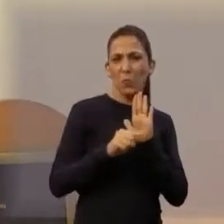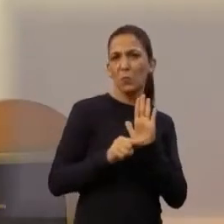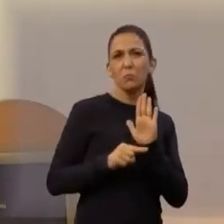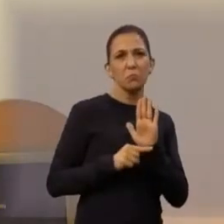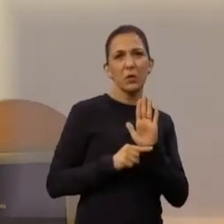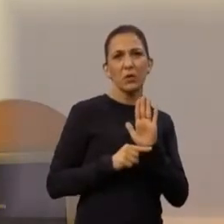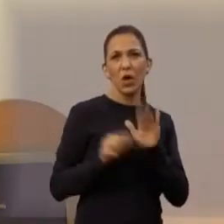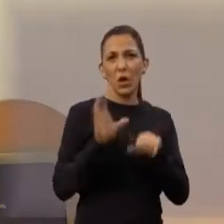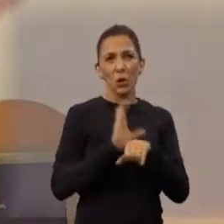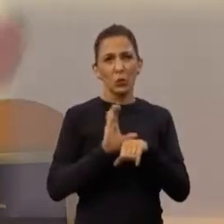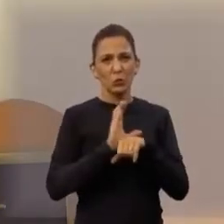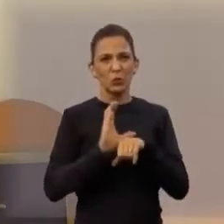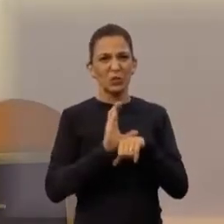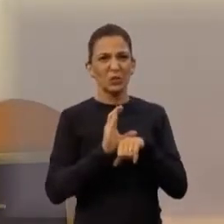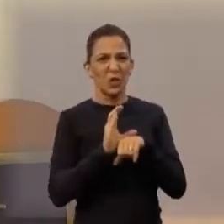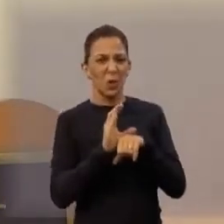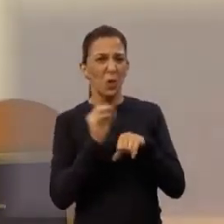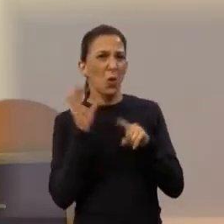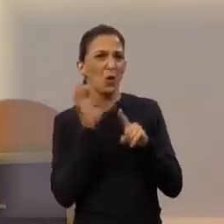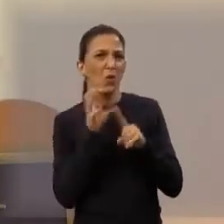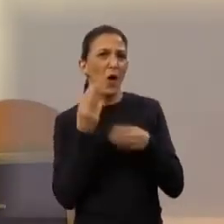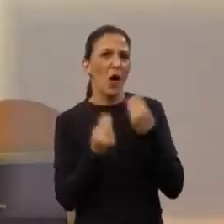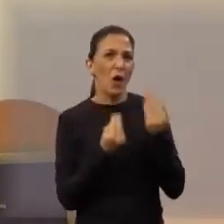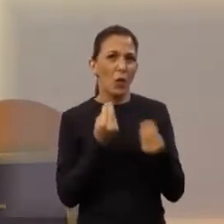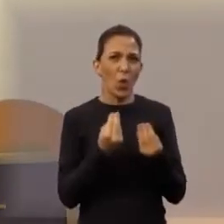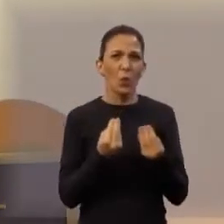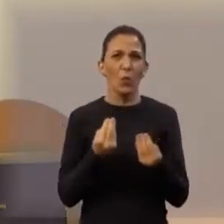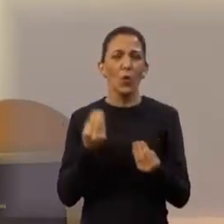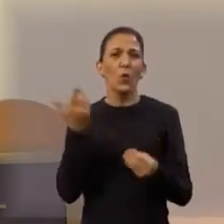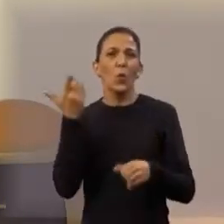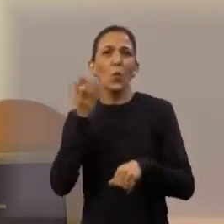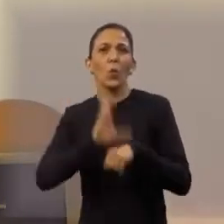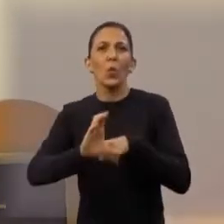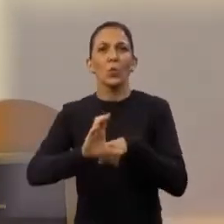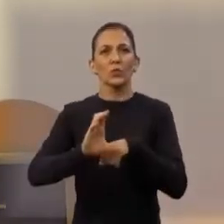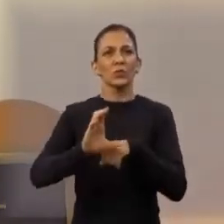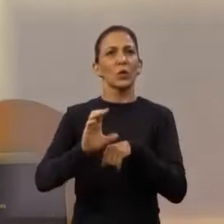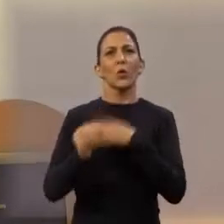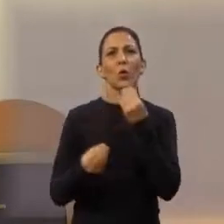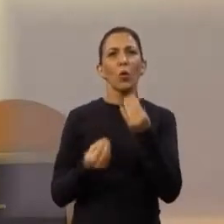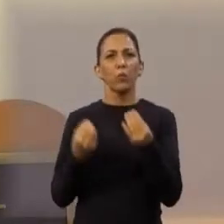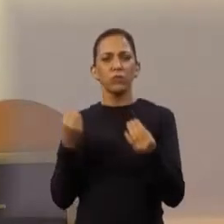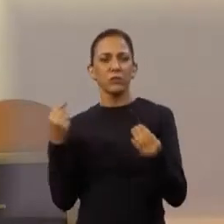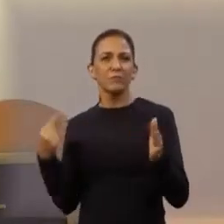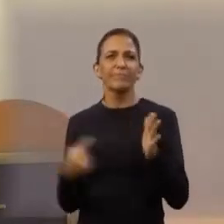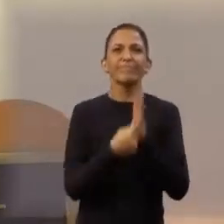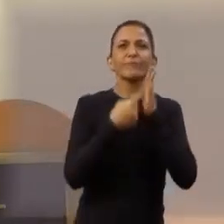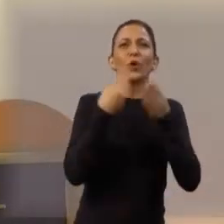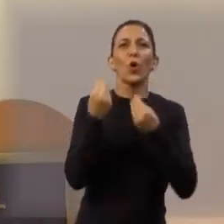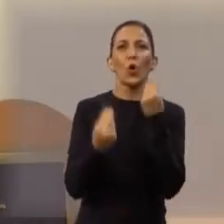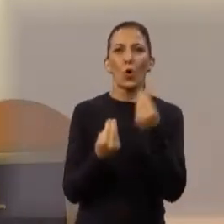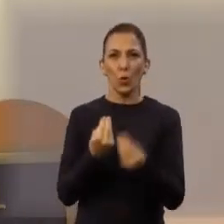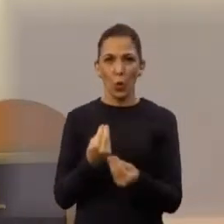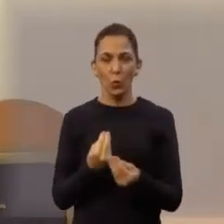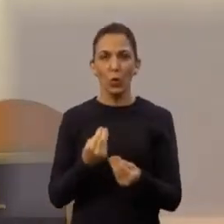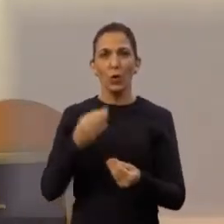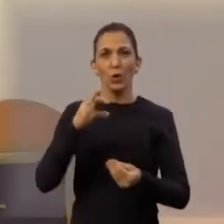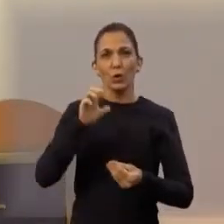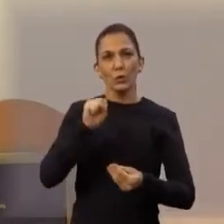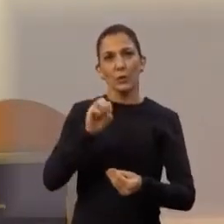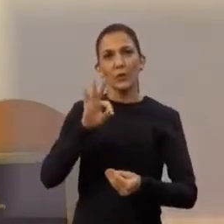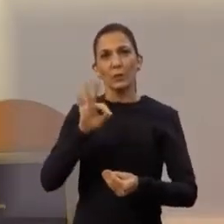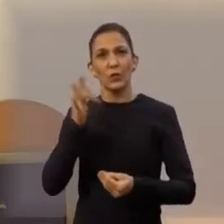claramente a constituição horas e não fere casamento a construção da competência para julgar a consulta ao Supremo Tribunal Federal